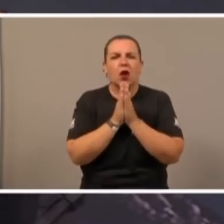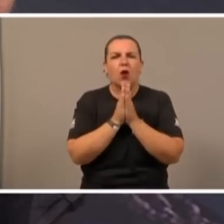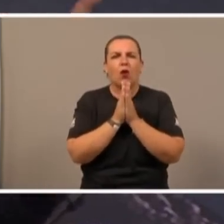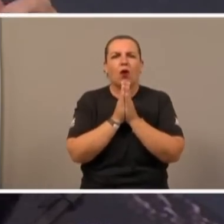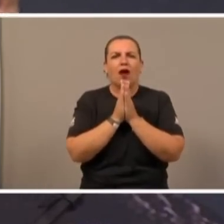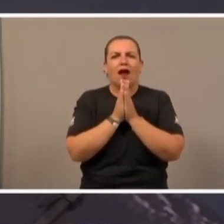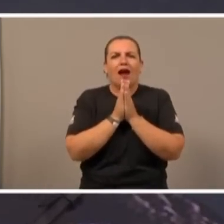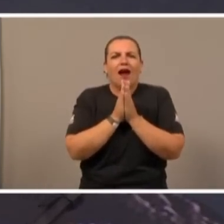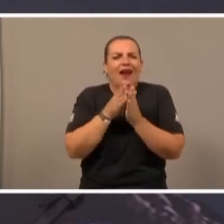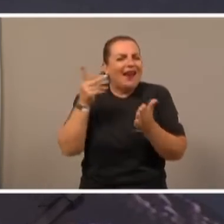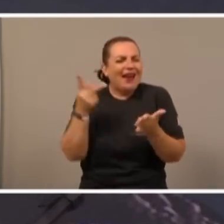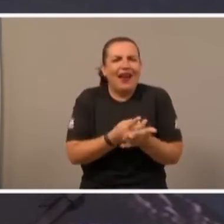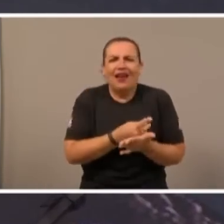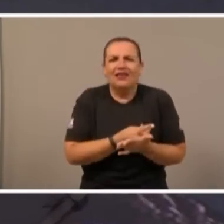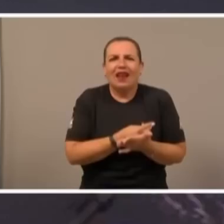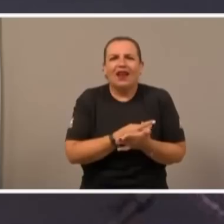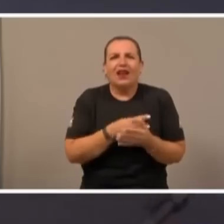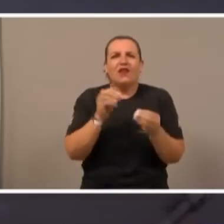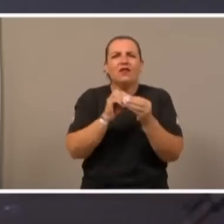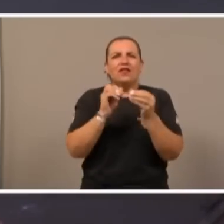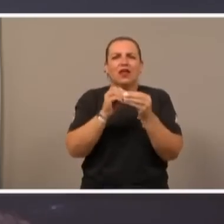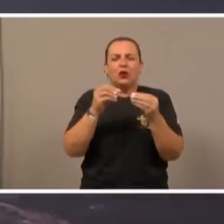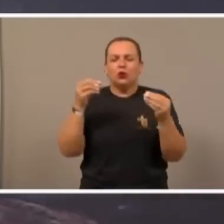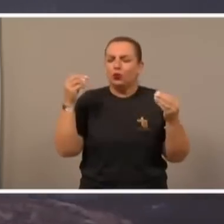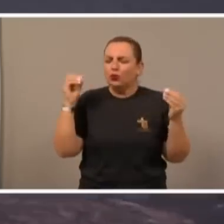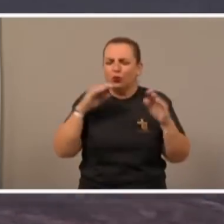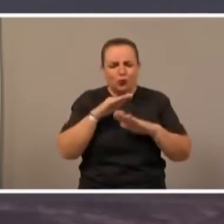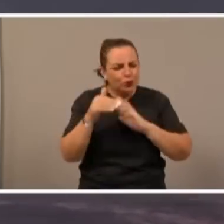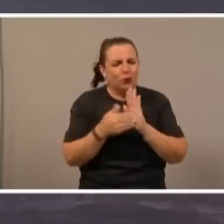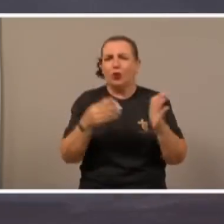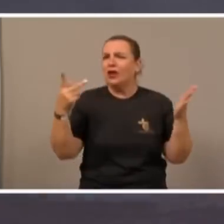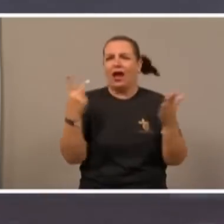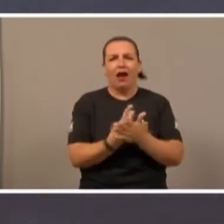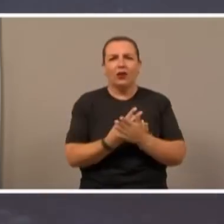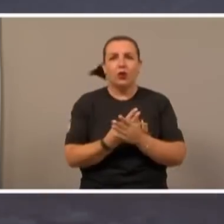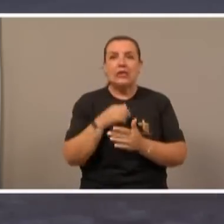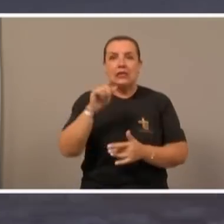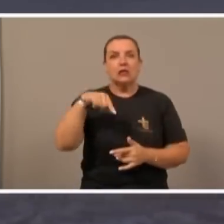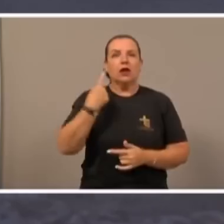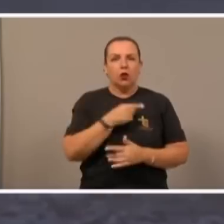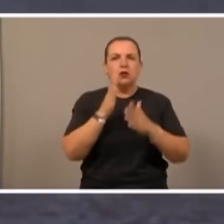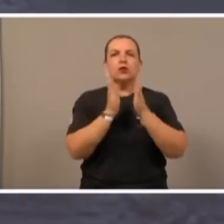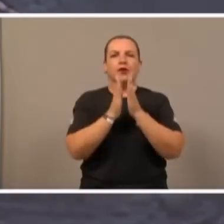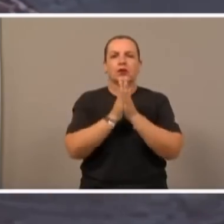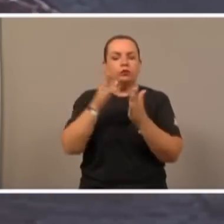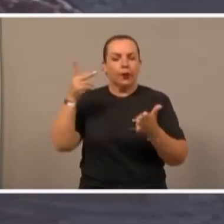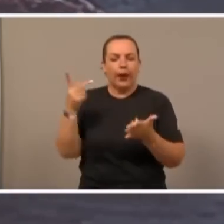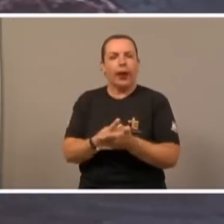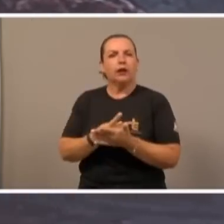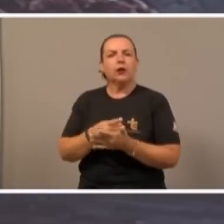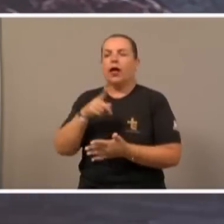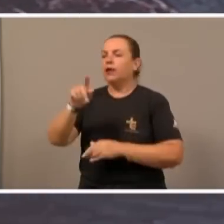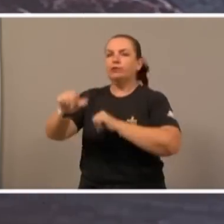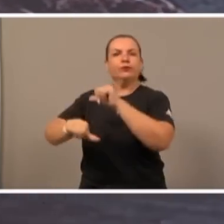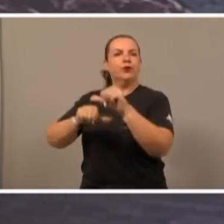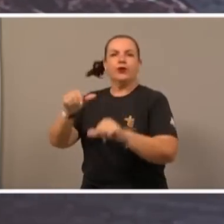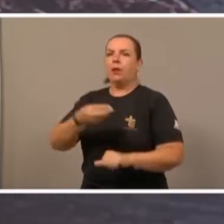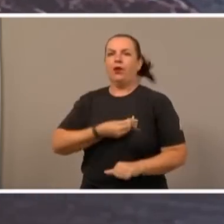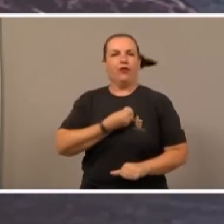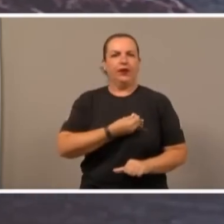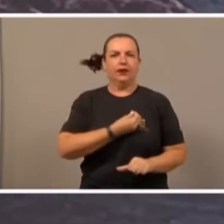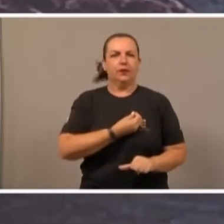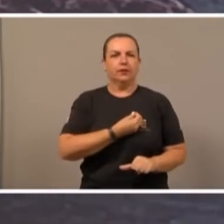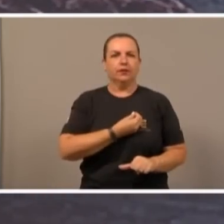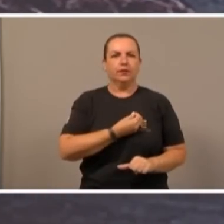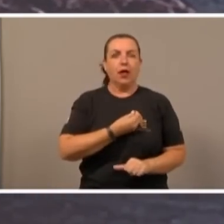orações equivocadas, nós estamos fazendo orações erradas, e se as nossas orações são erradas, elas não transformam a vida. Uma